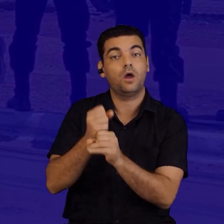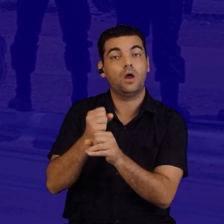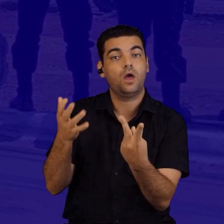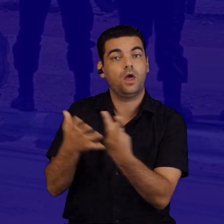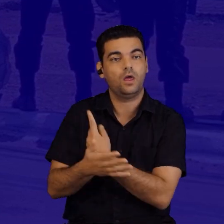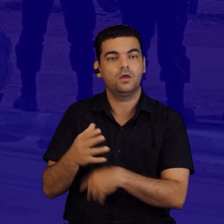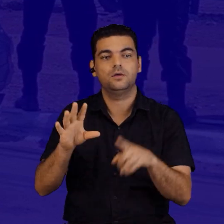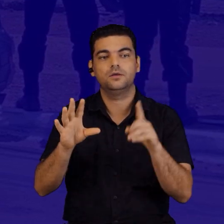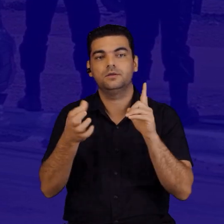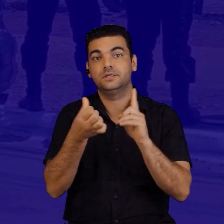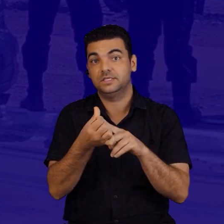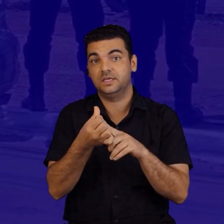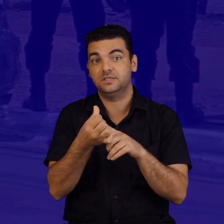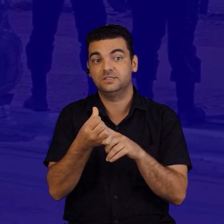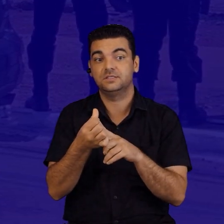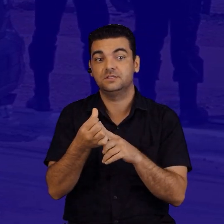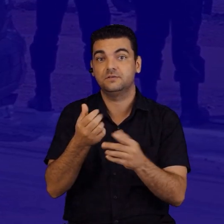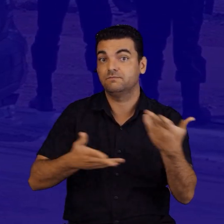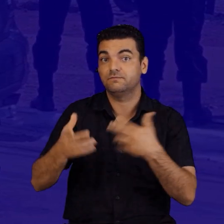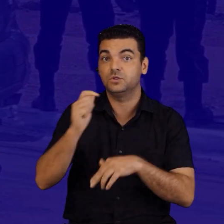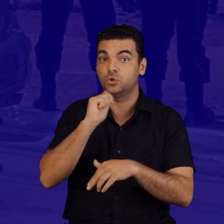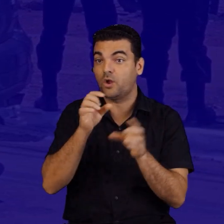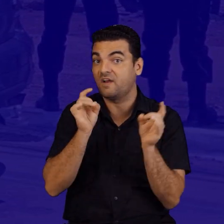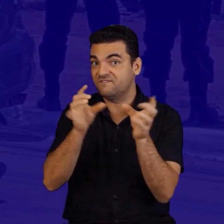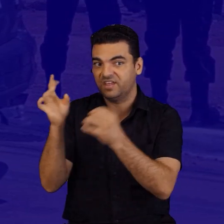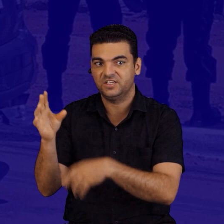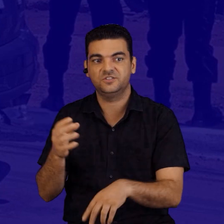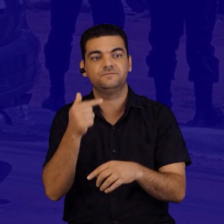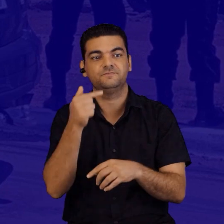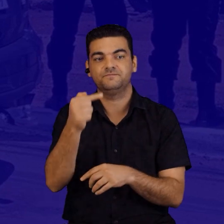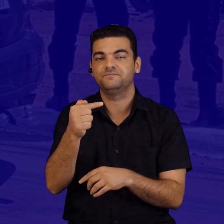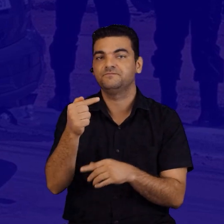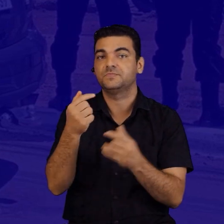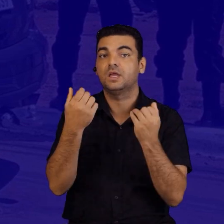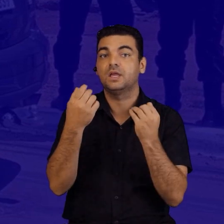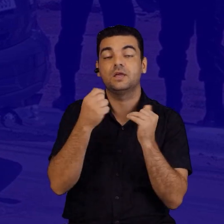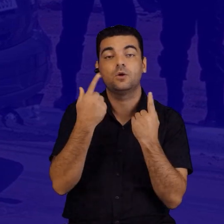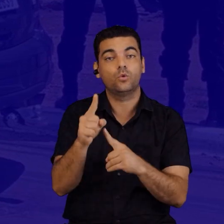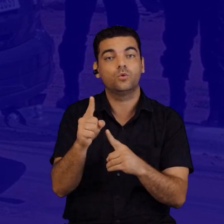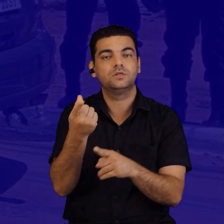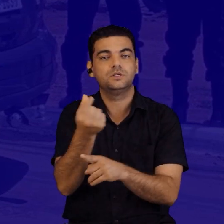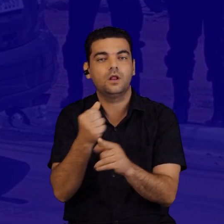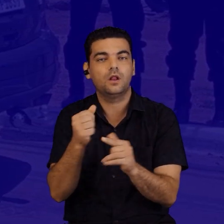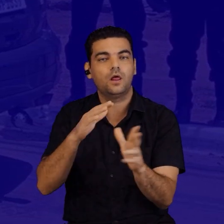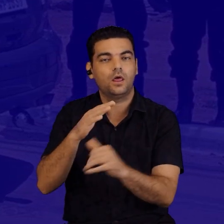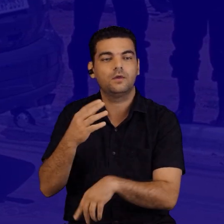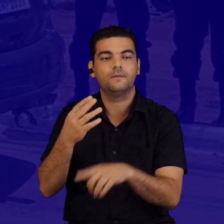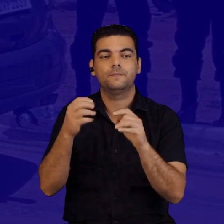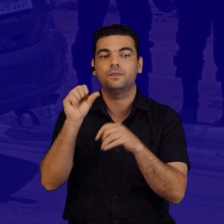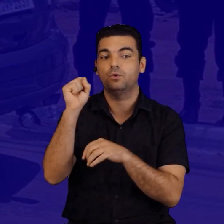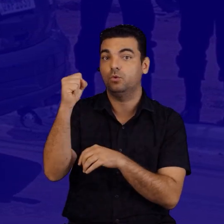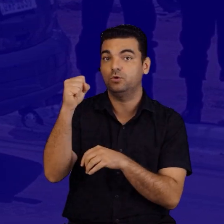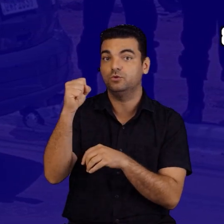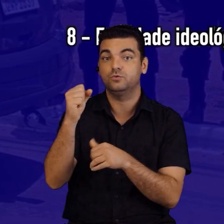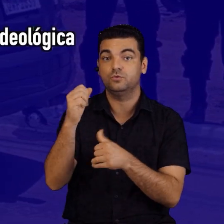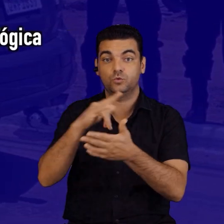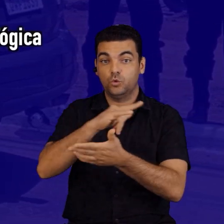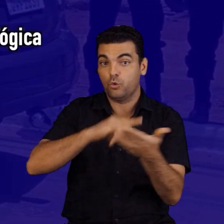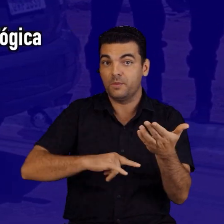contra a ordem tributária, tráfico transnacional de drogas, crime contra o sistema